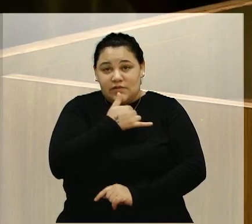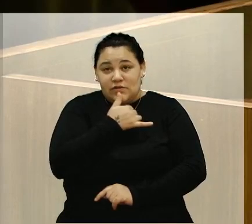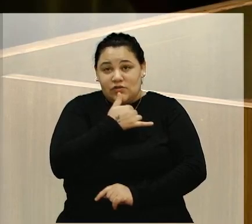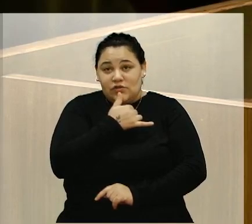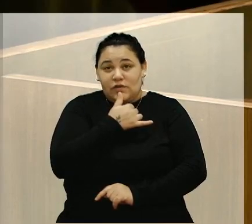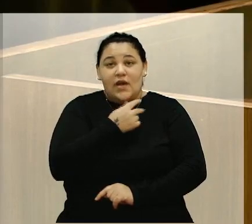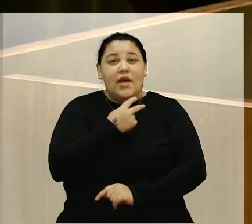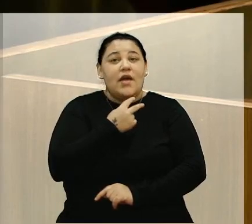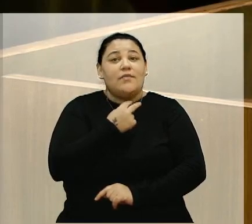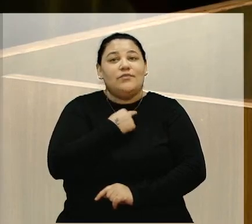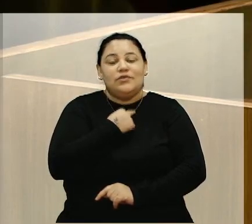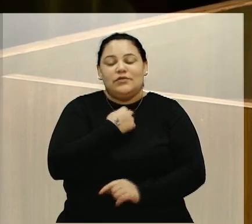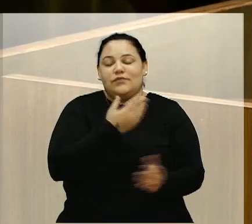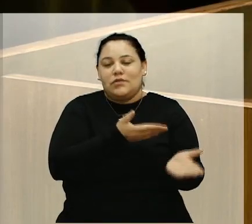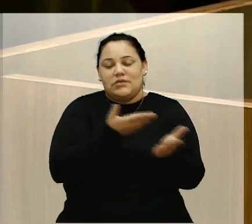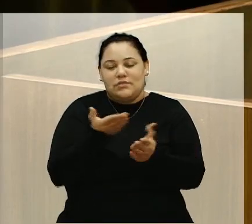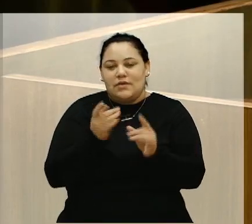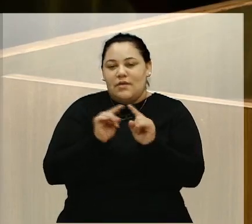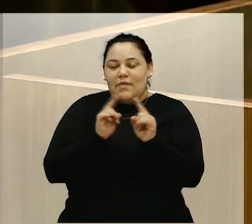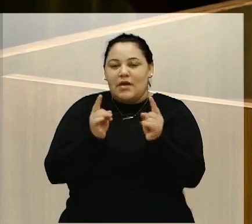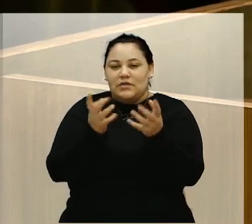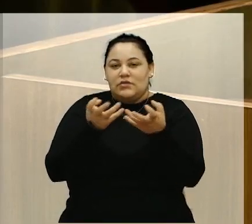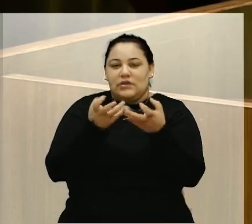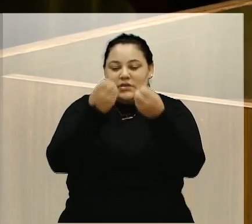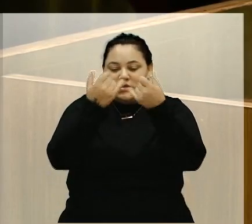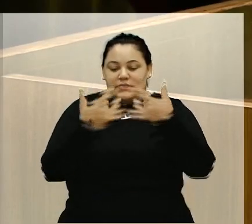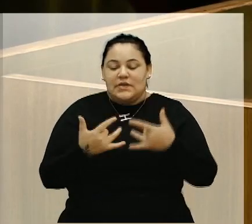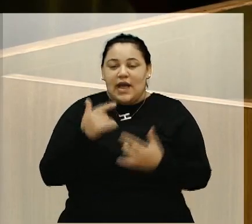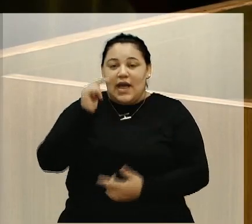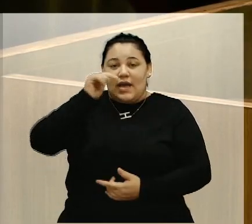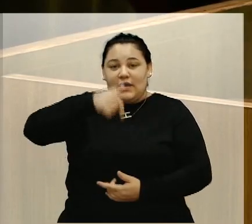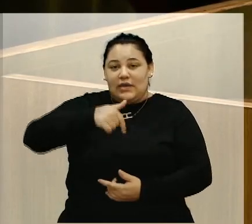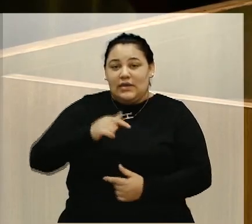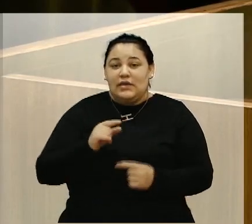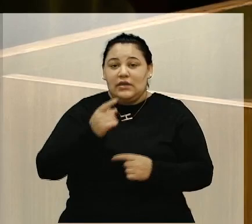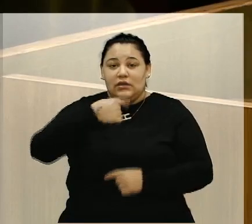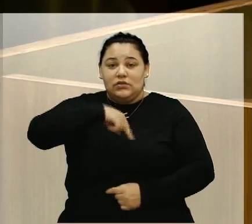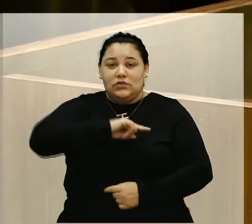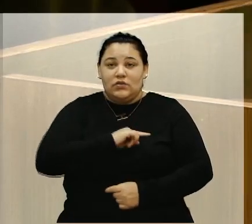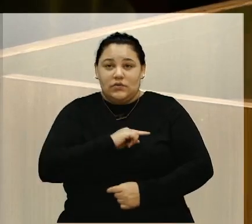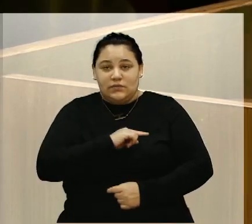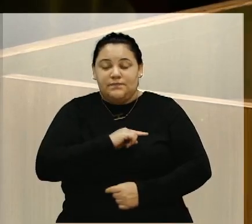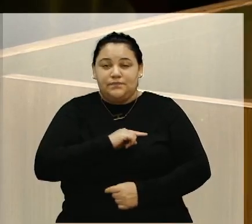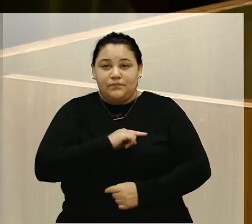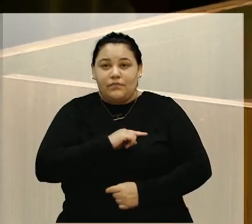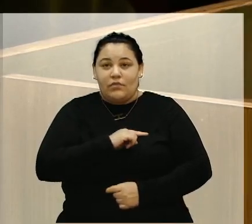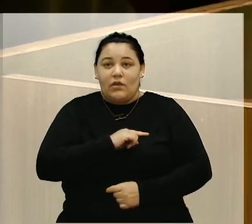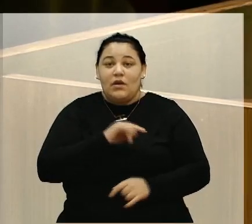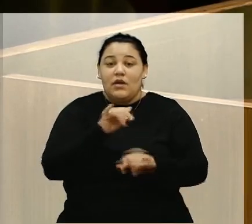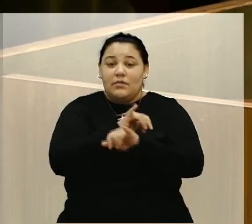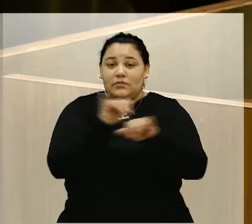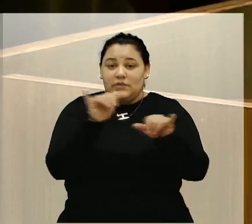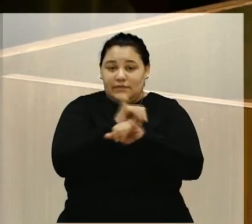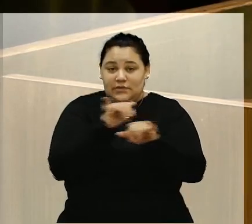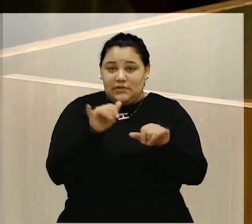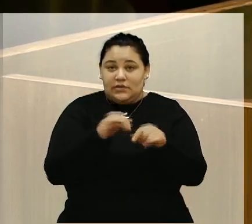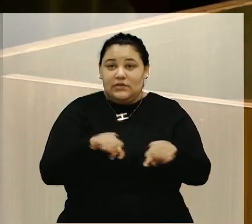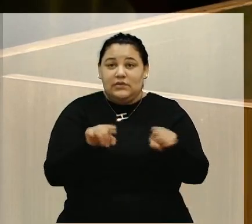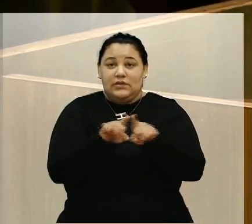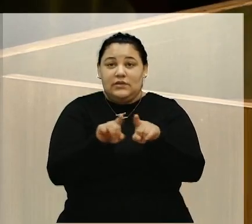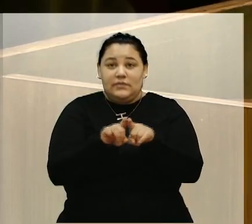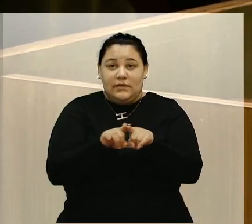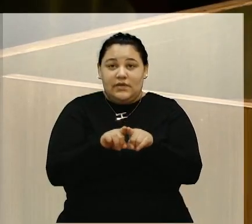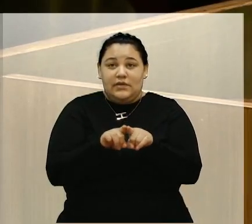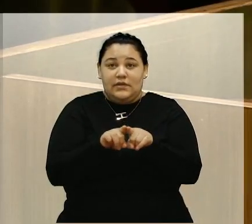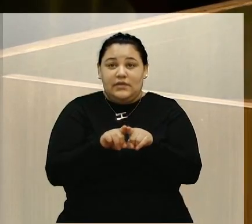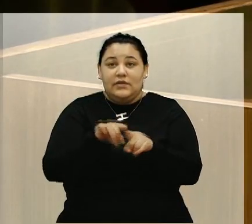receber. Mas eu quero dizer aqui que nós vamos conversar, e eu tenho certeza que talvez isso tenha sido